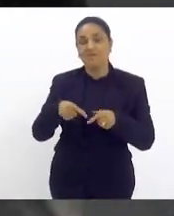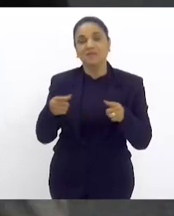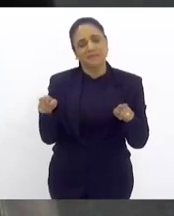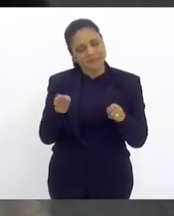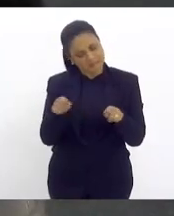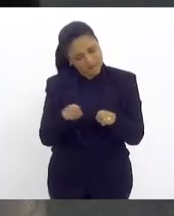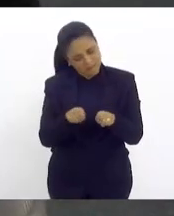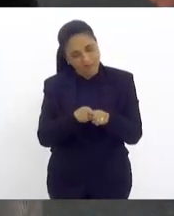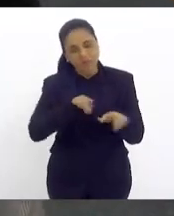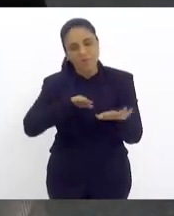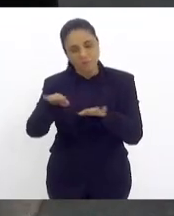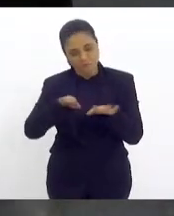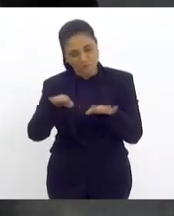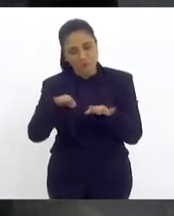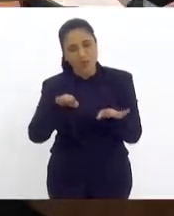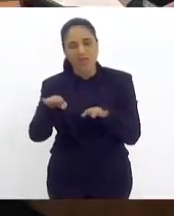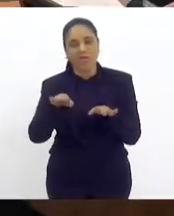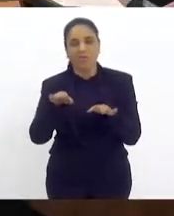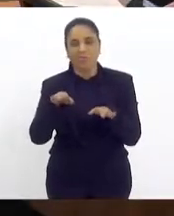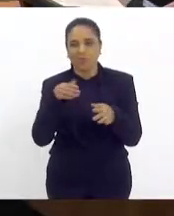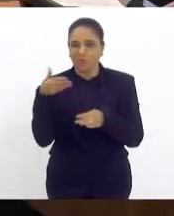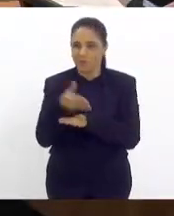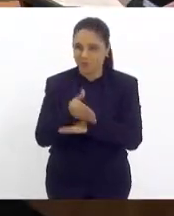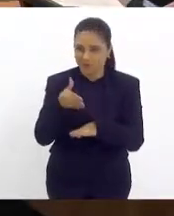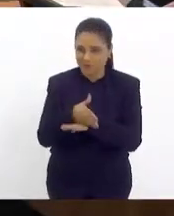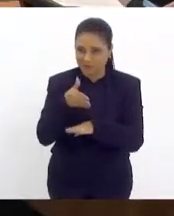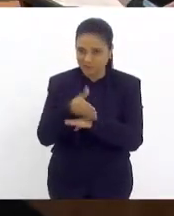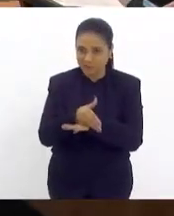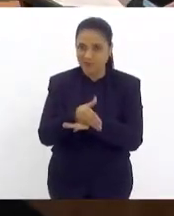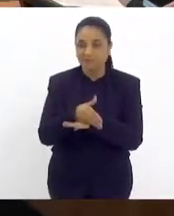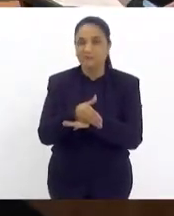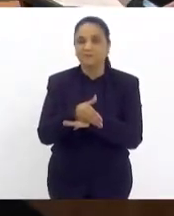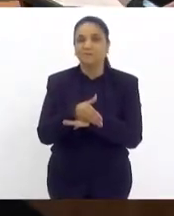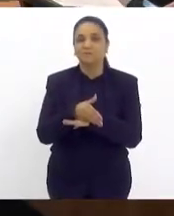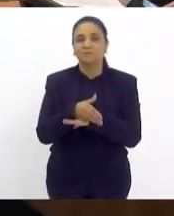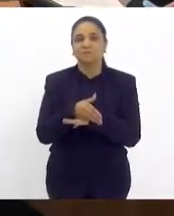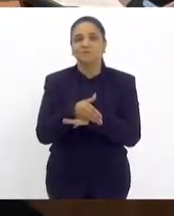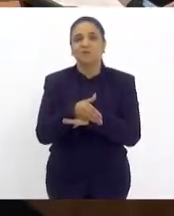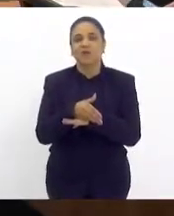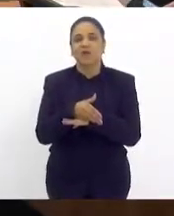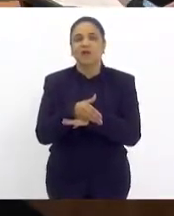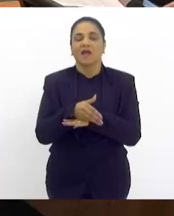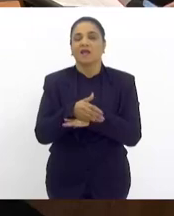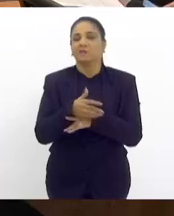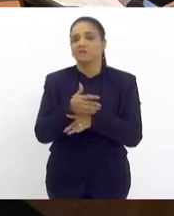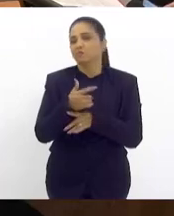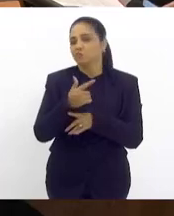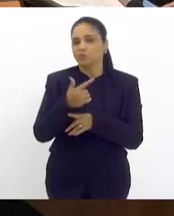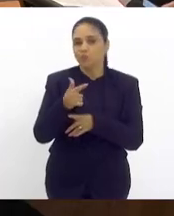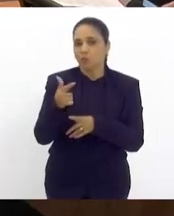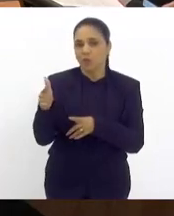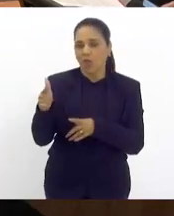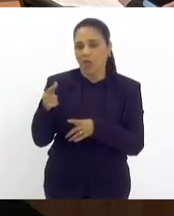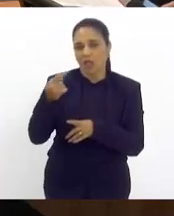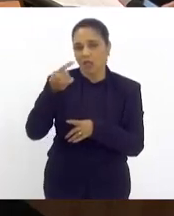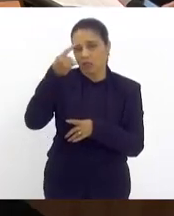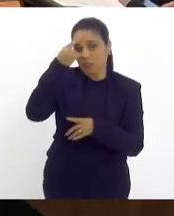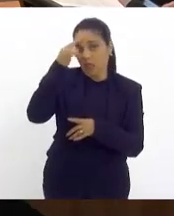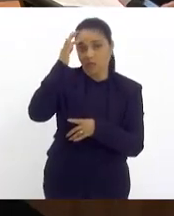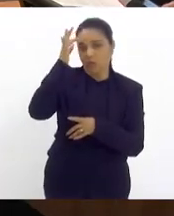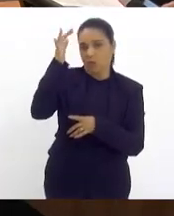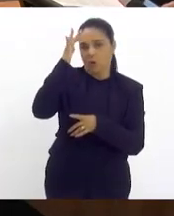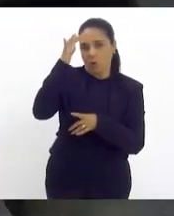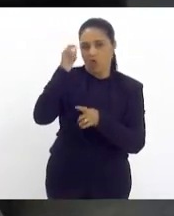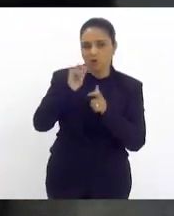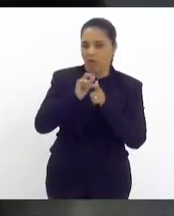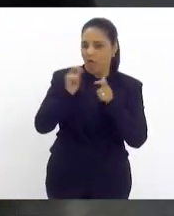é um movimento que não tem não tem aspecto ideológico é amplo geral e